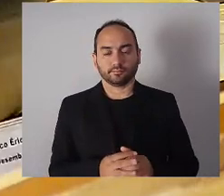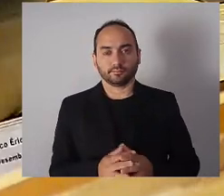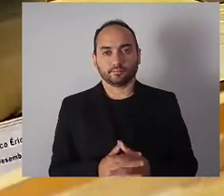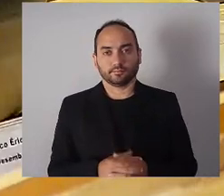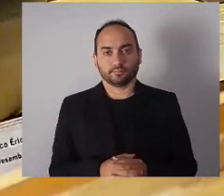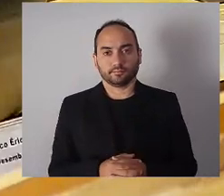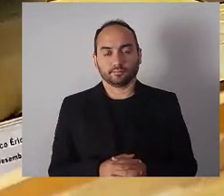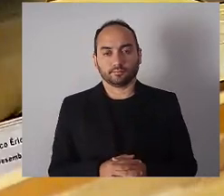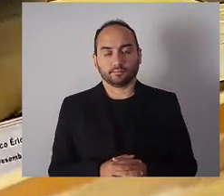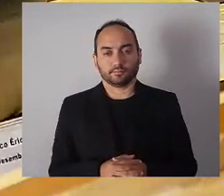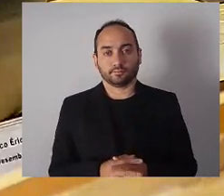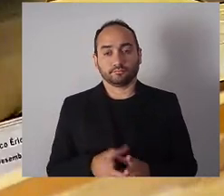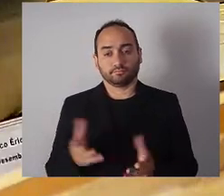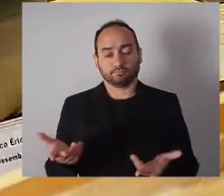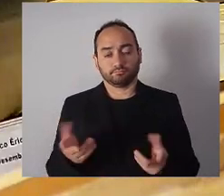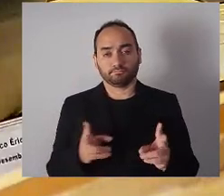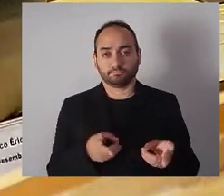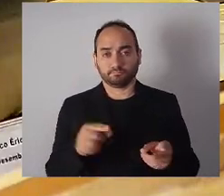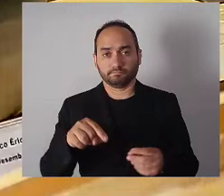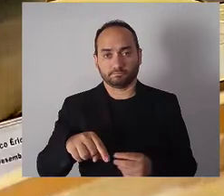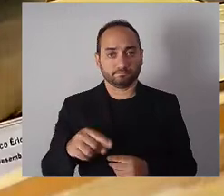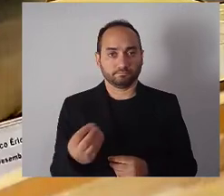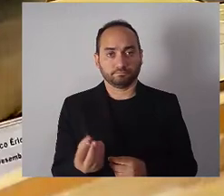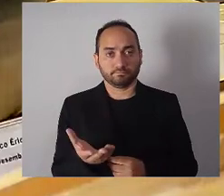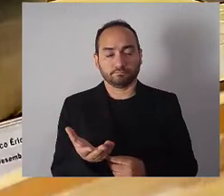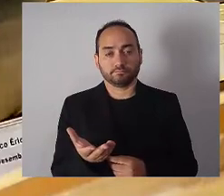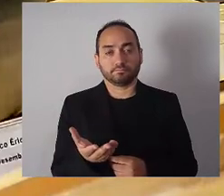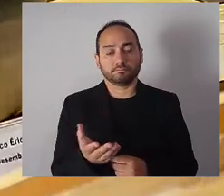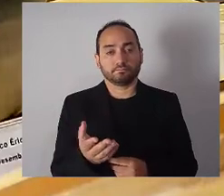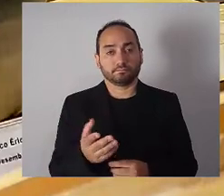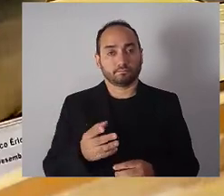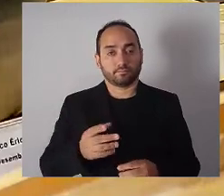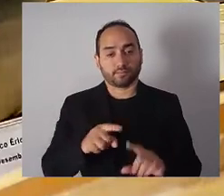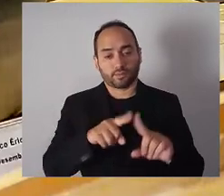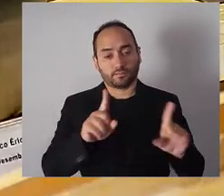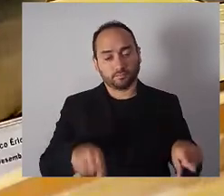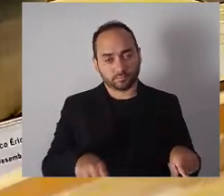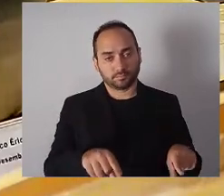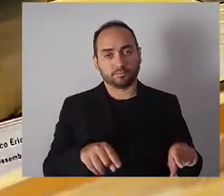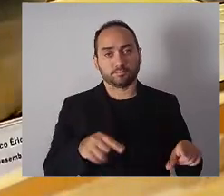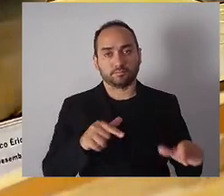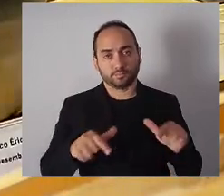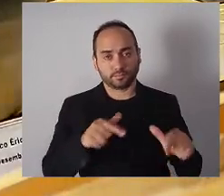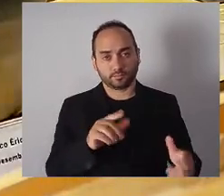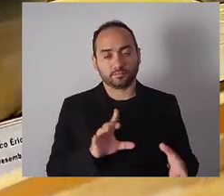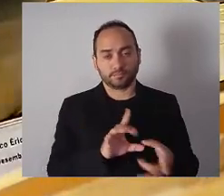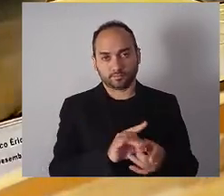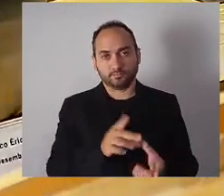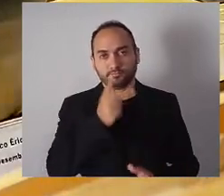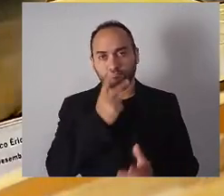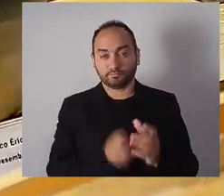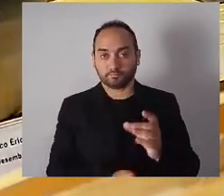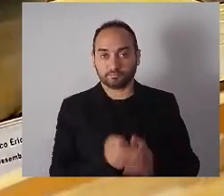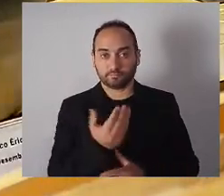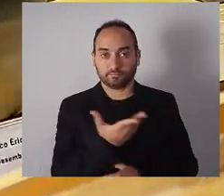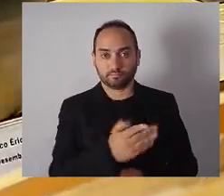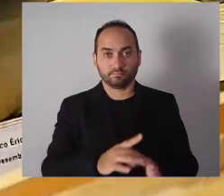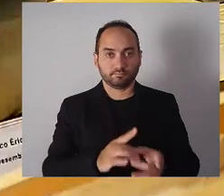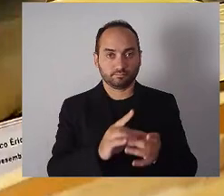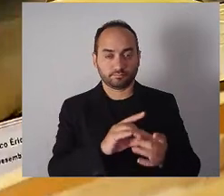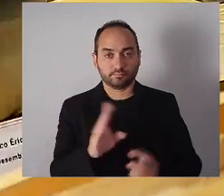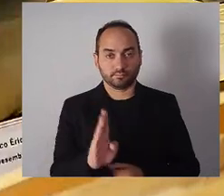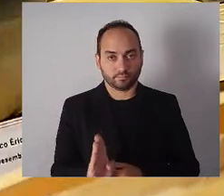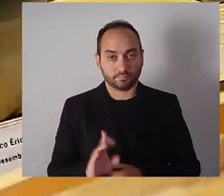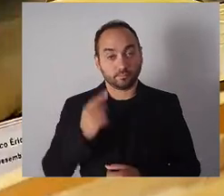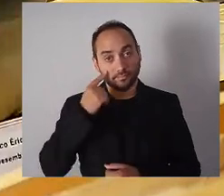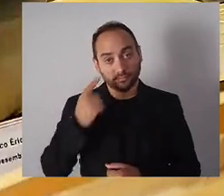o descompasso do mesmo com o programa partidário recém-criado do Partido União Brasil. Eu vou